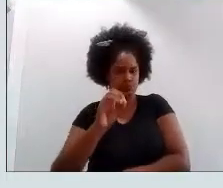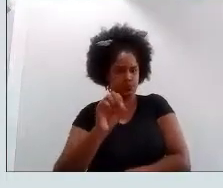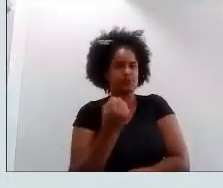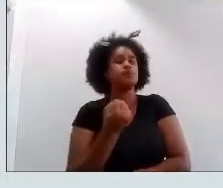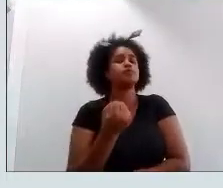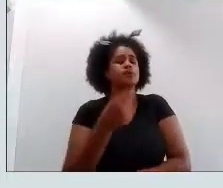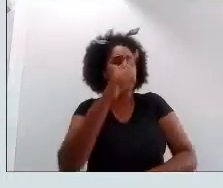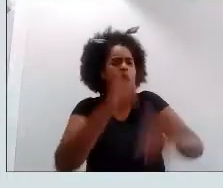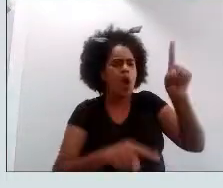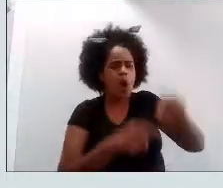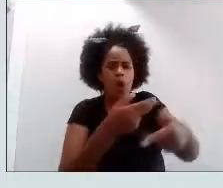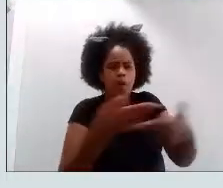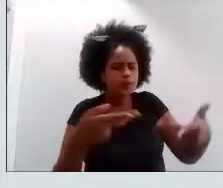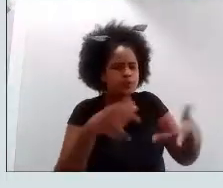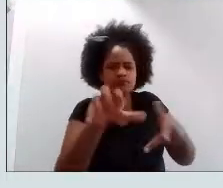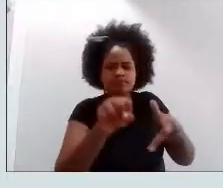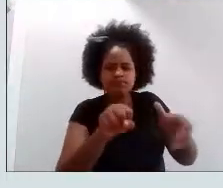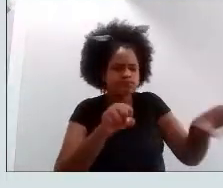Eles